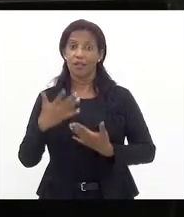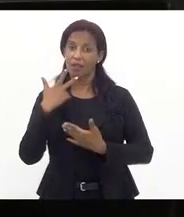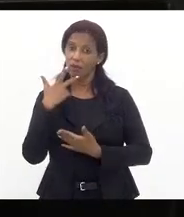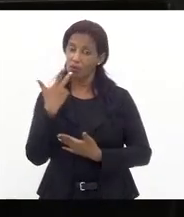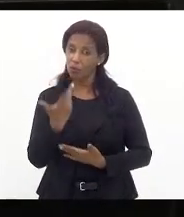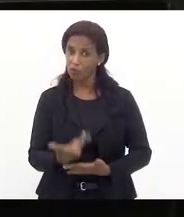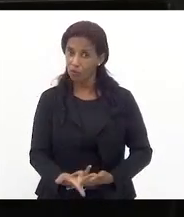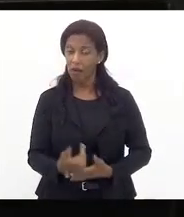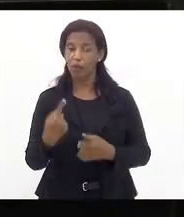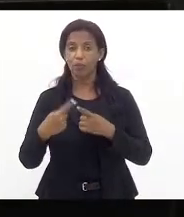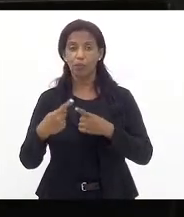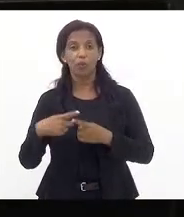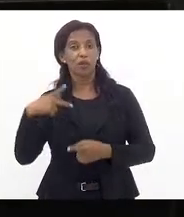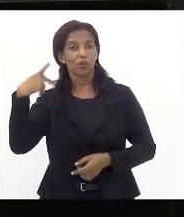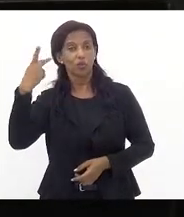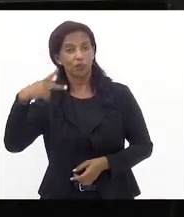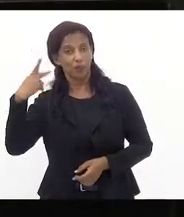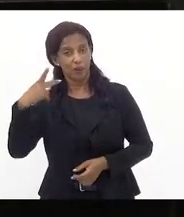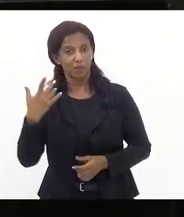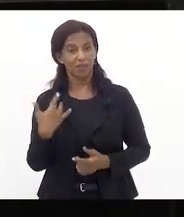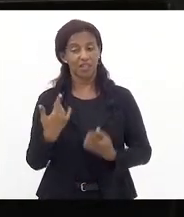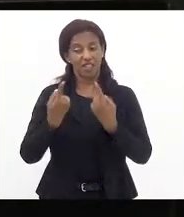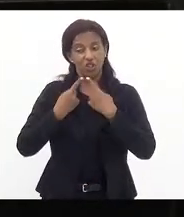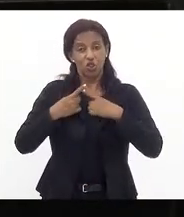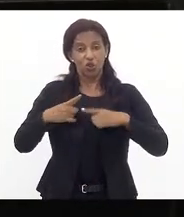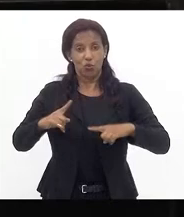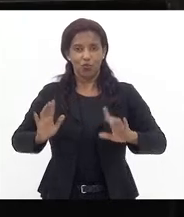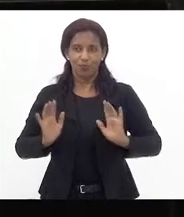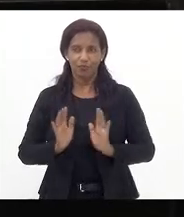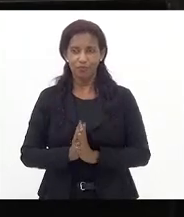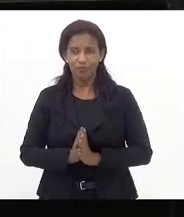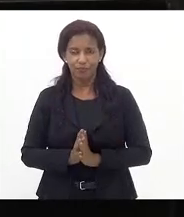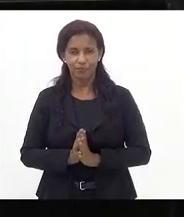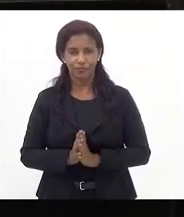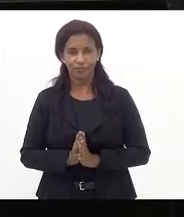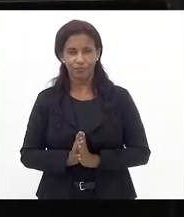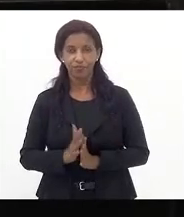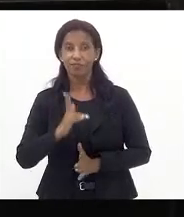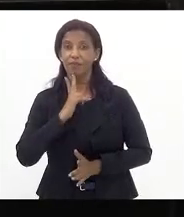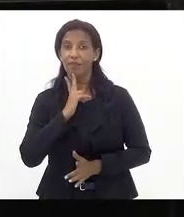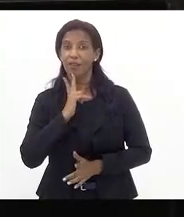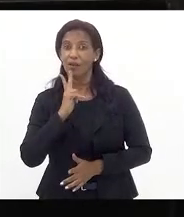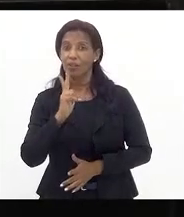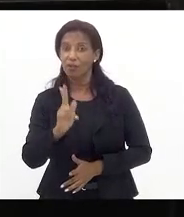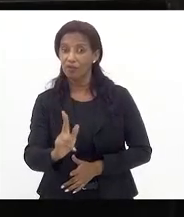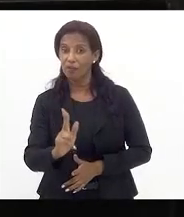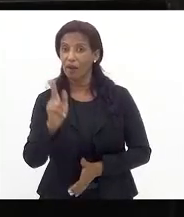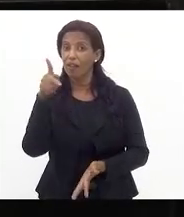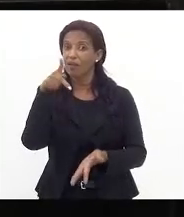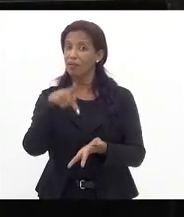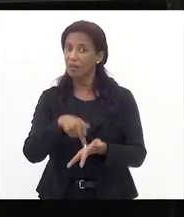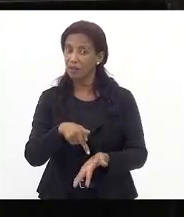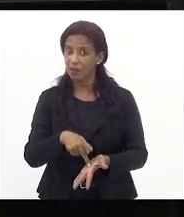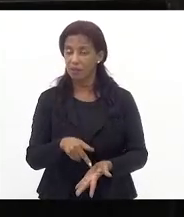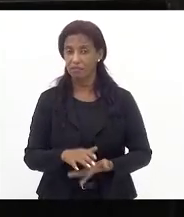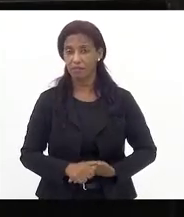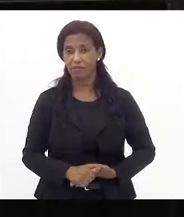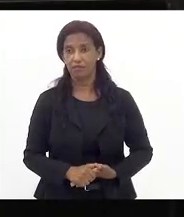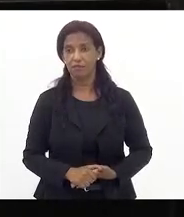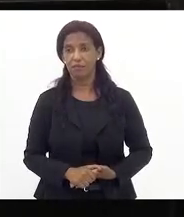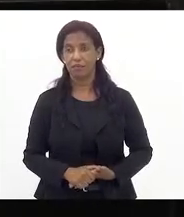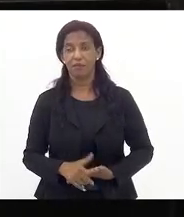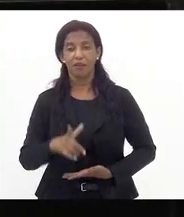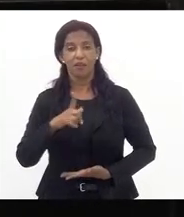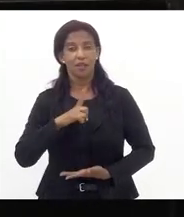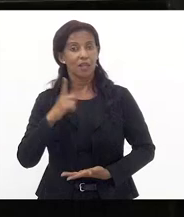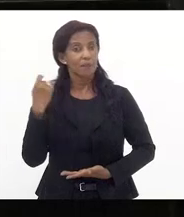os parlamentares querem fazer o discurso, eu acho que é legítimo. Mas falem a verdade.